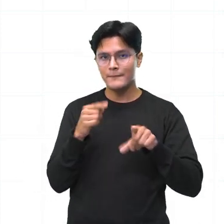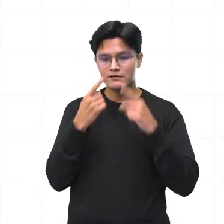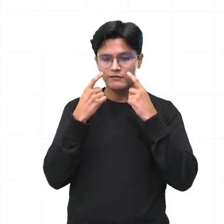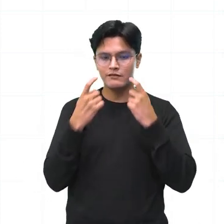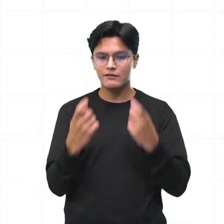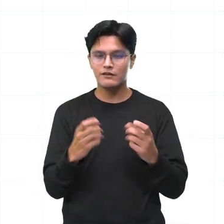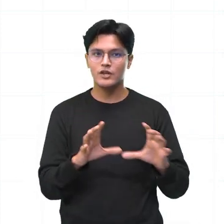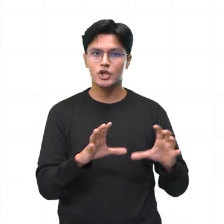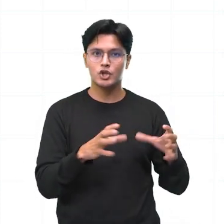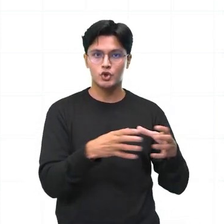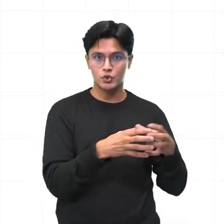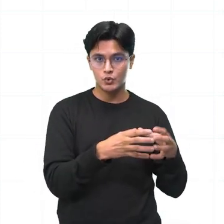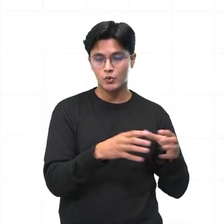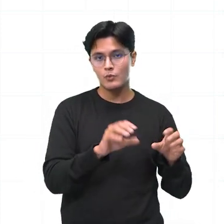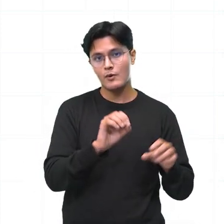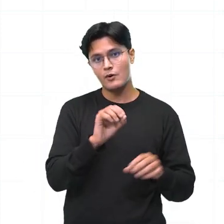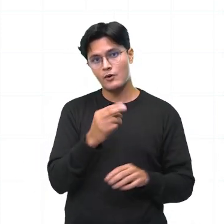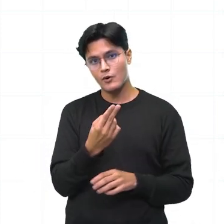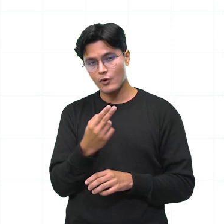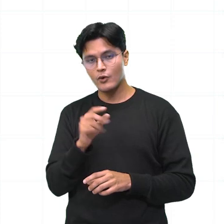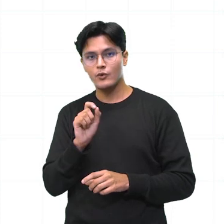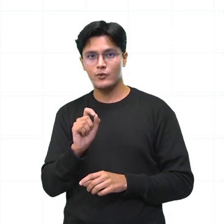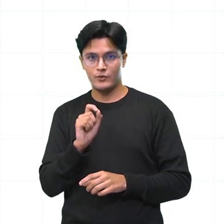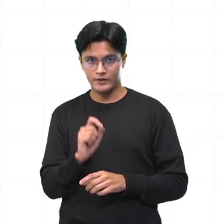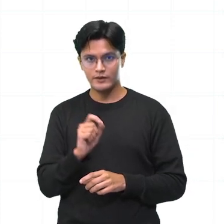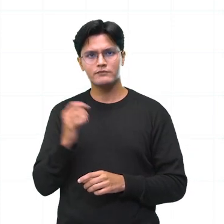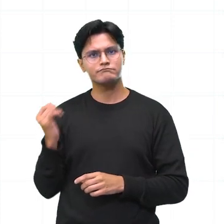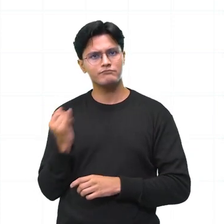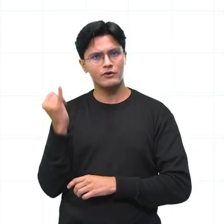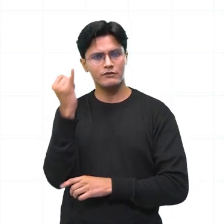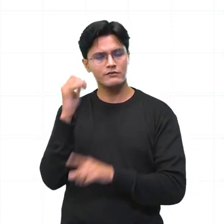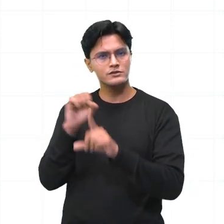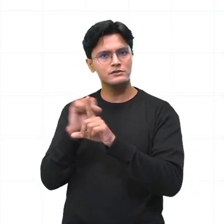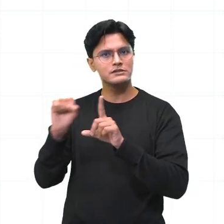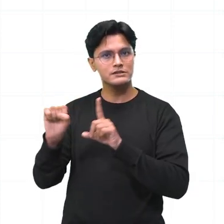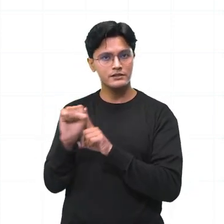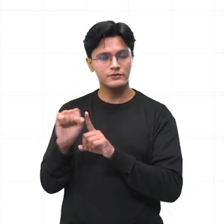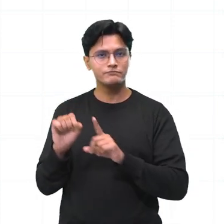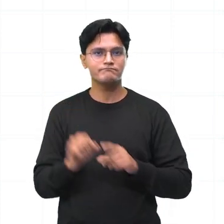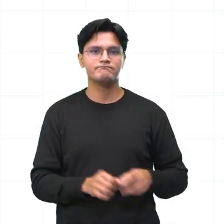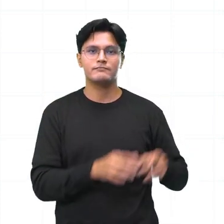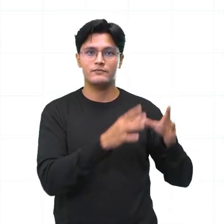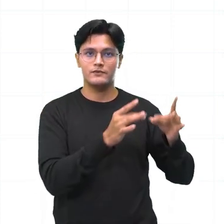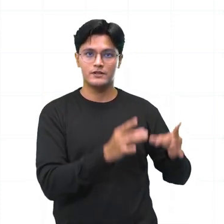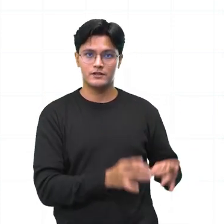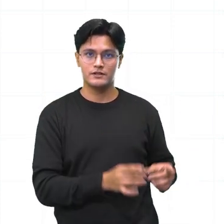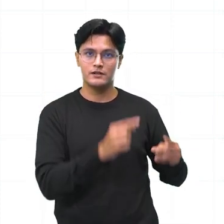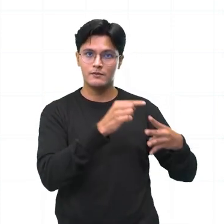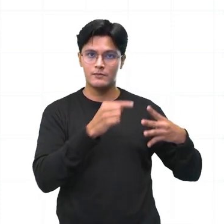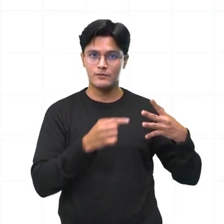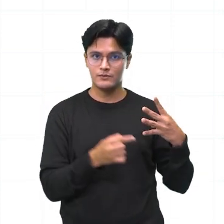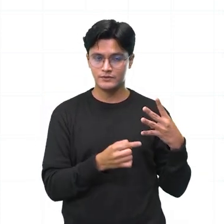e ou de relevância social, como detalhamento, elementos